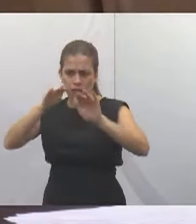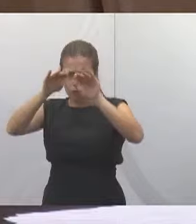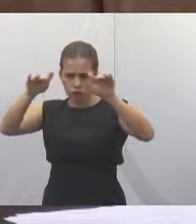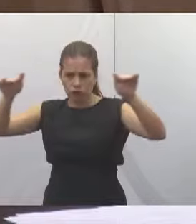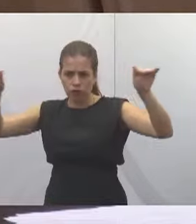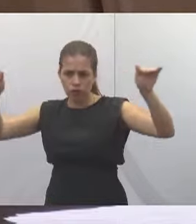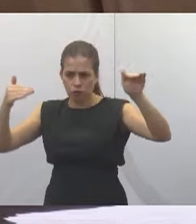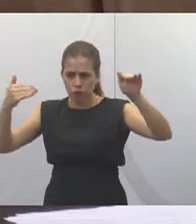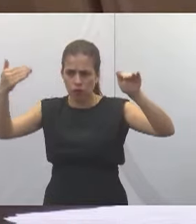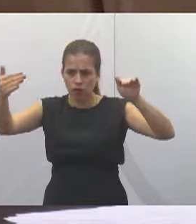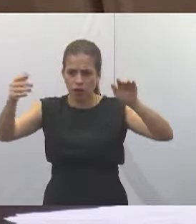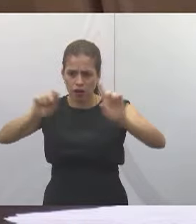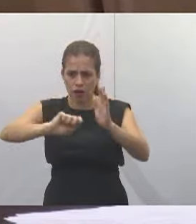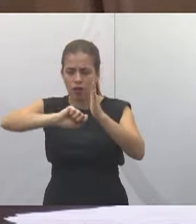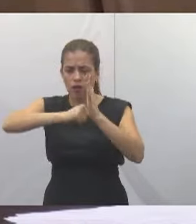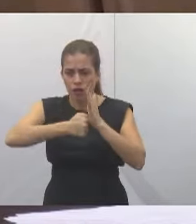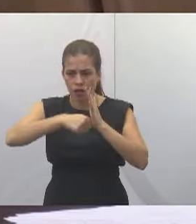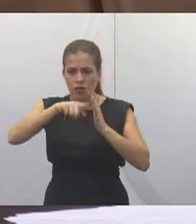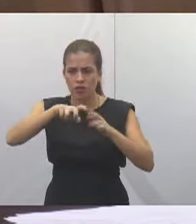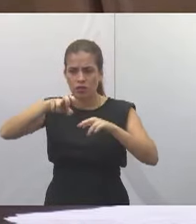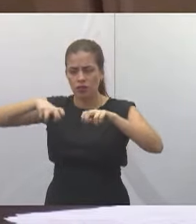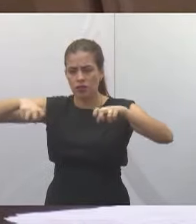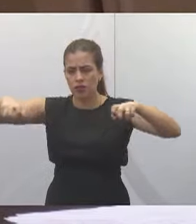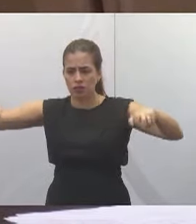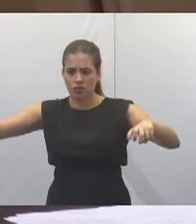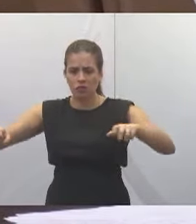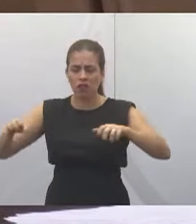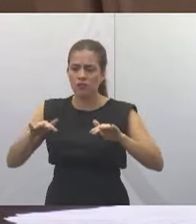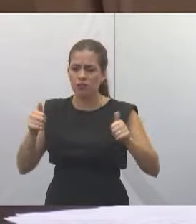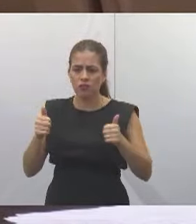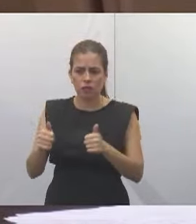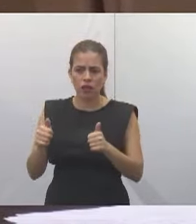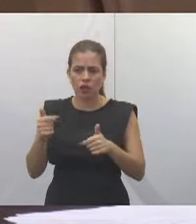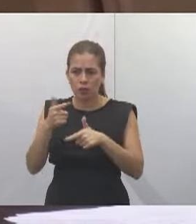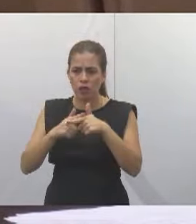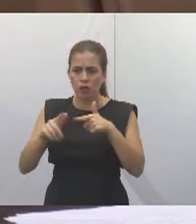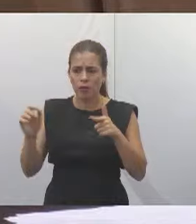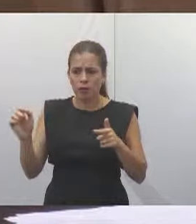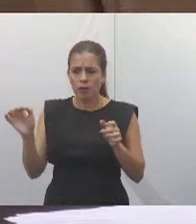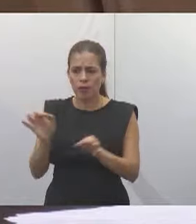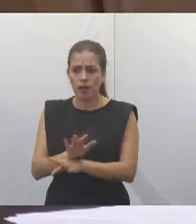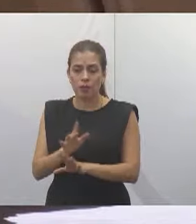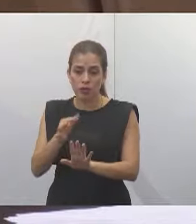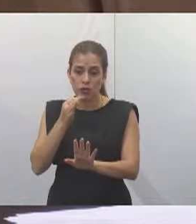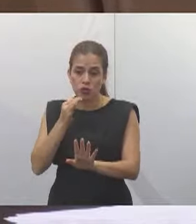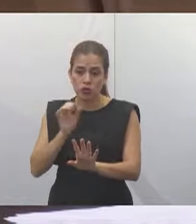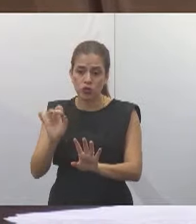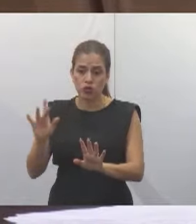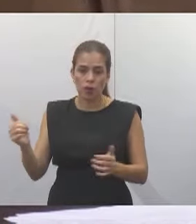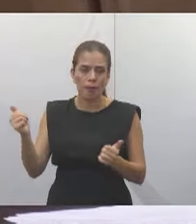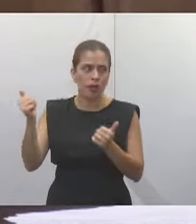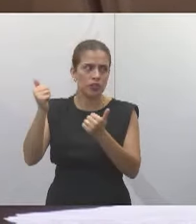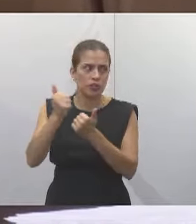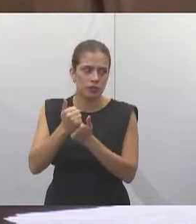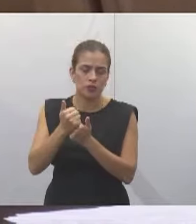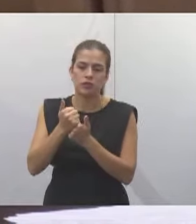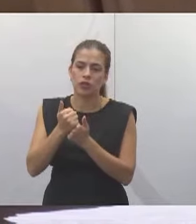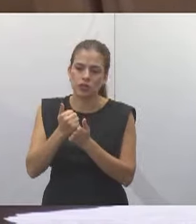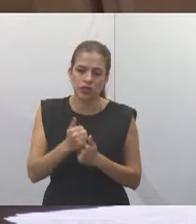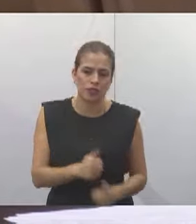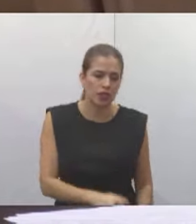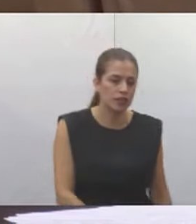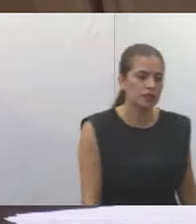e lá para dentro trancado, eles chegam, sentam ali na cadeirinha ali fora e acaba o problema. Só uma sugestão. Porque não é só pedir,